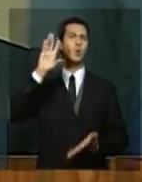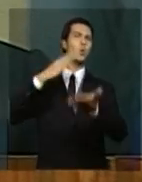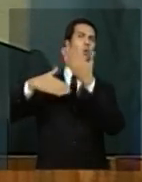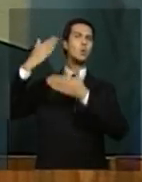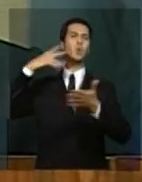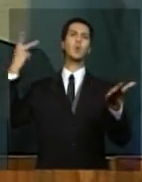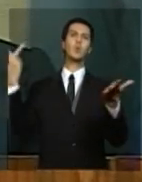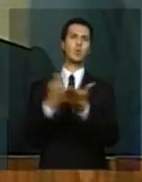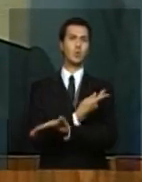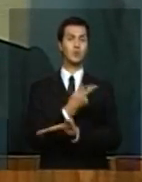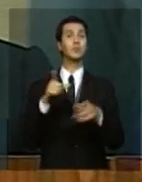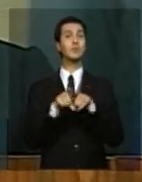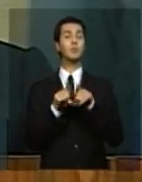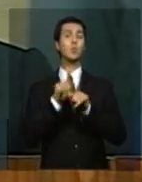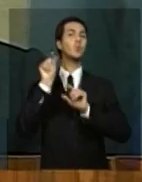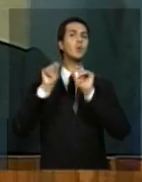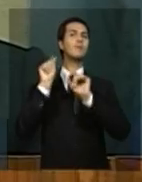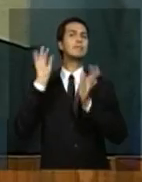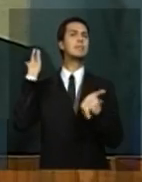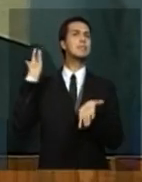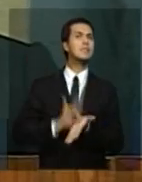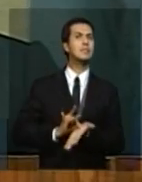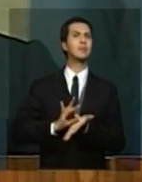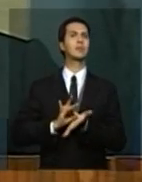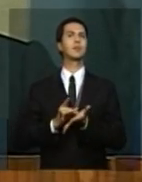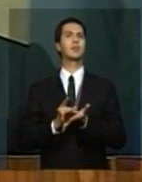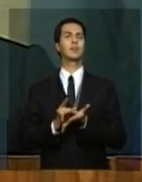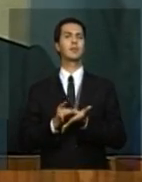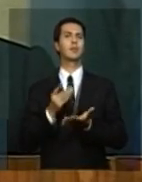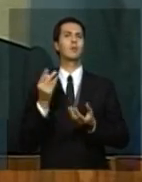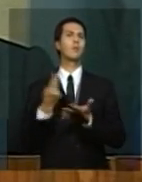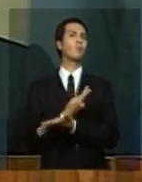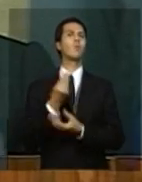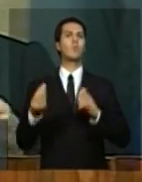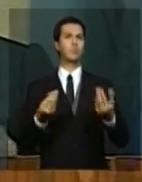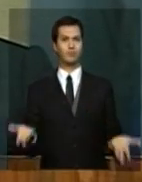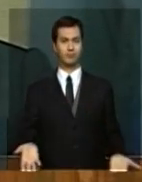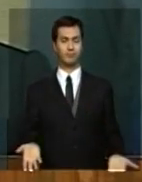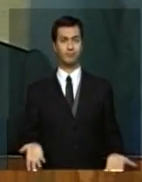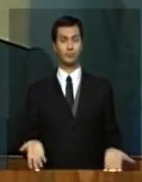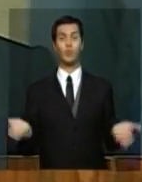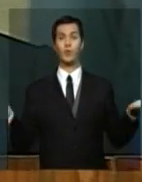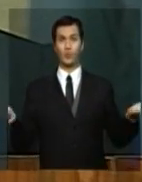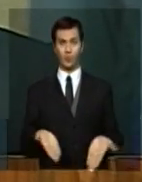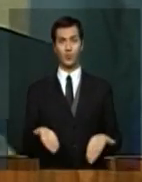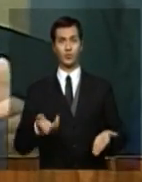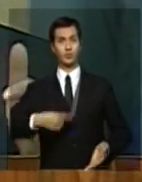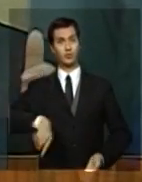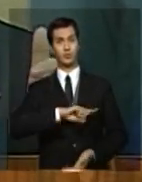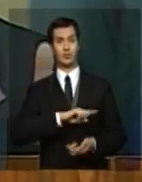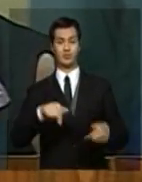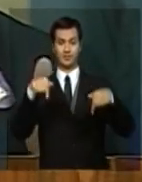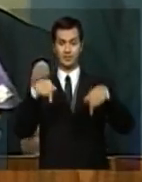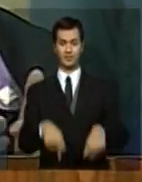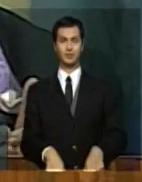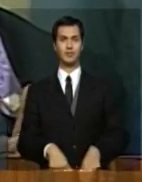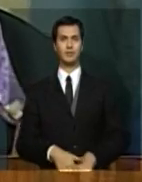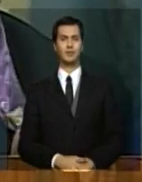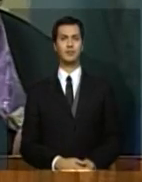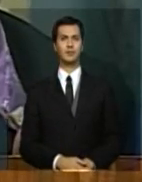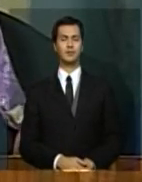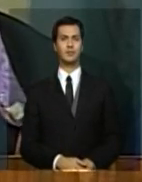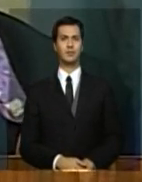a busca da verdade e hoje nós aqui